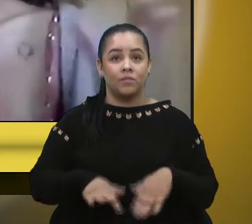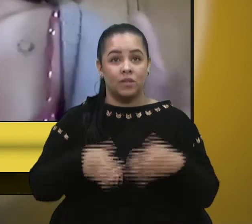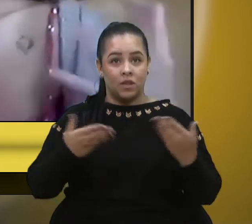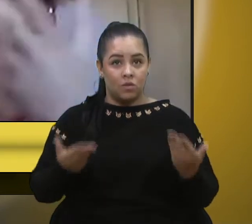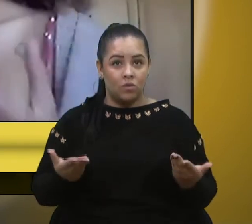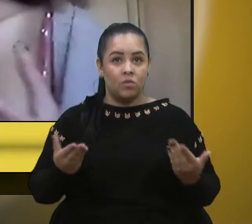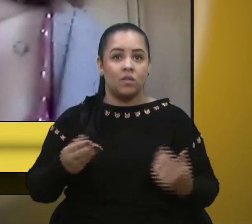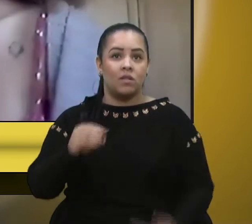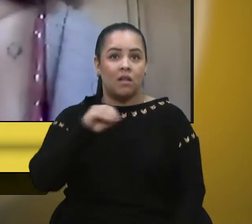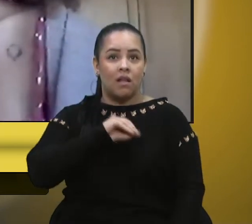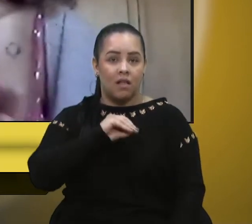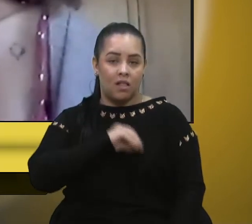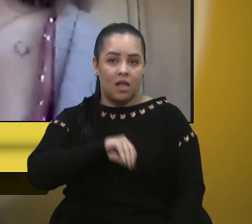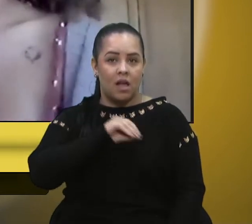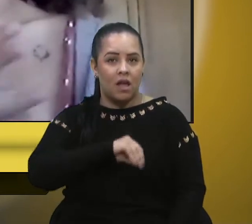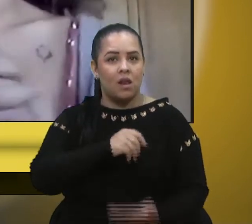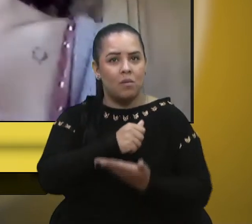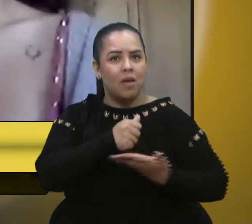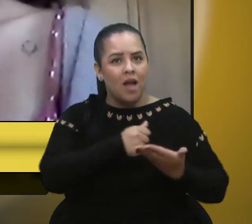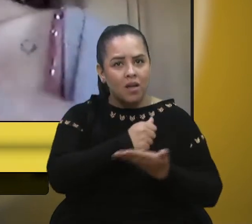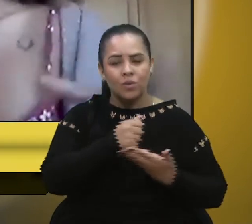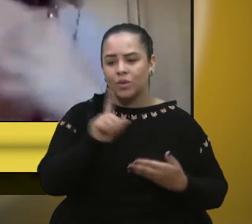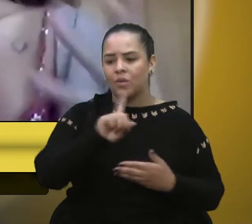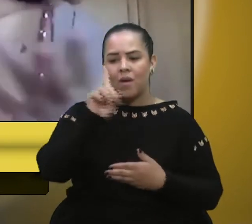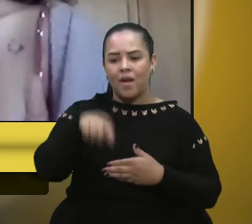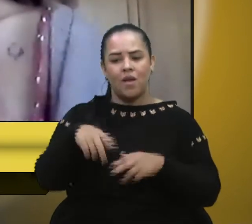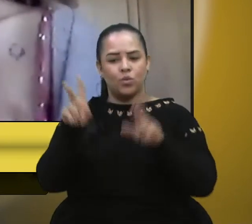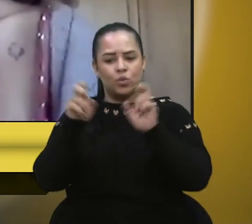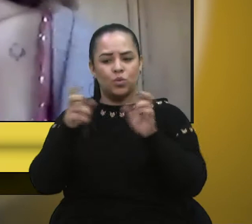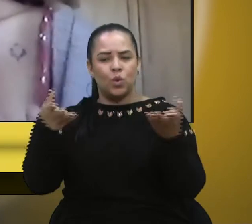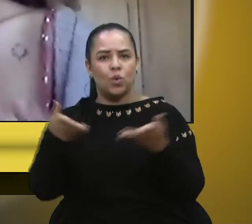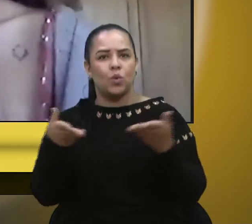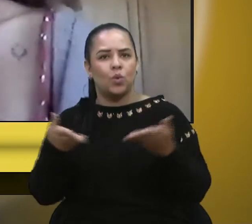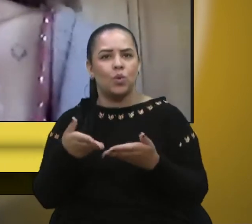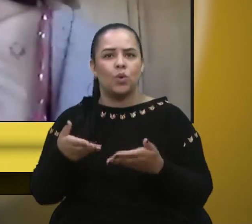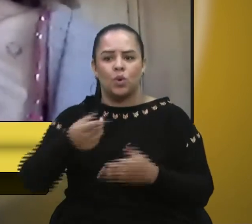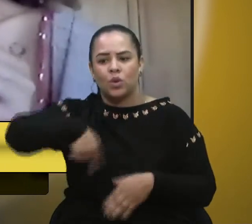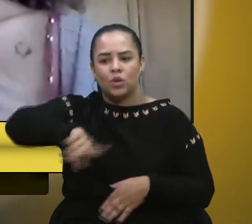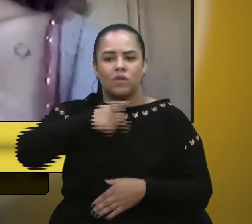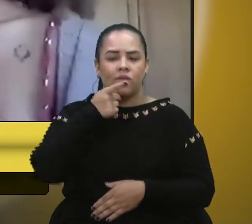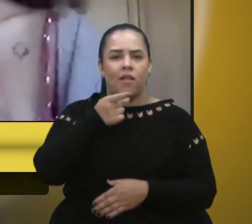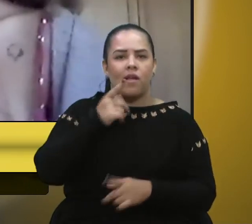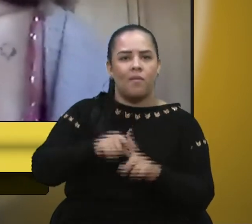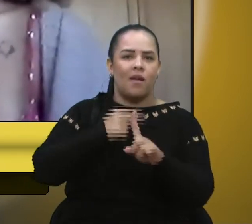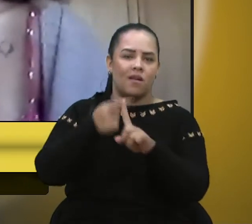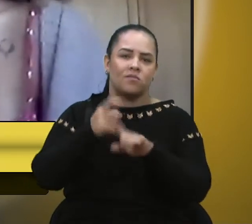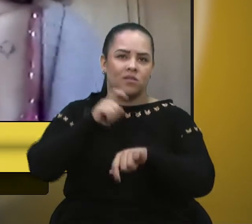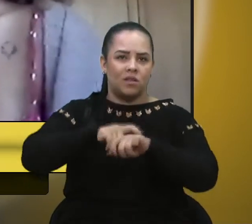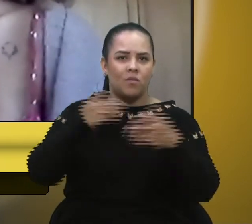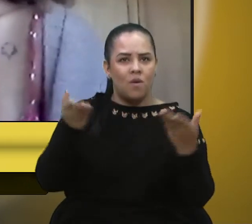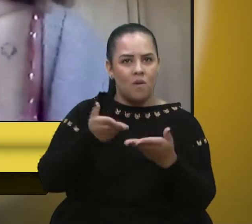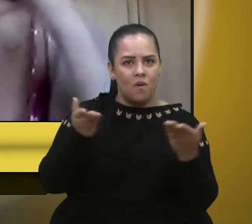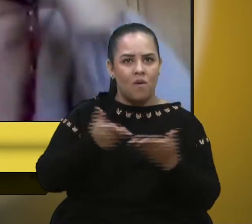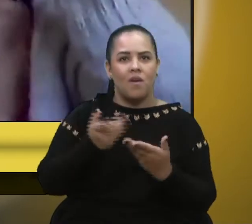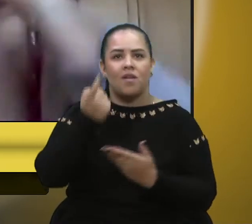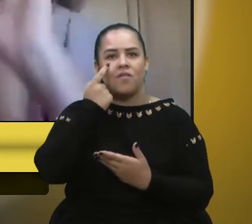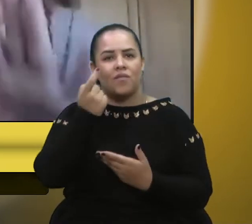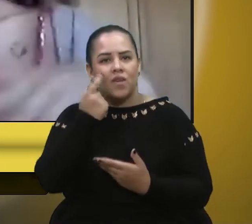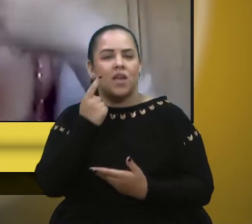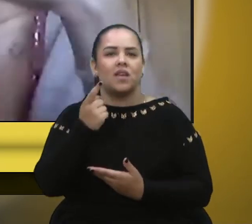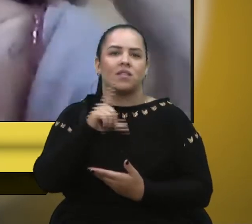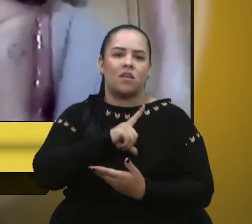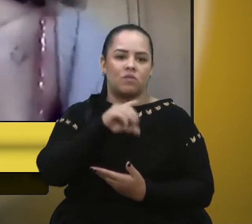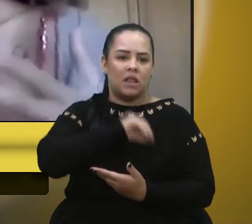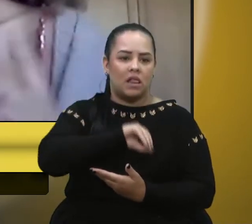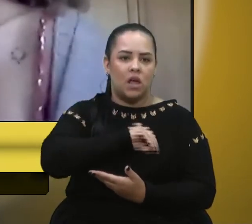básica, ela não é um assunto de agora. A gente fala muito mais disso nos momentos atuais, também tendo em vista a questão do auxílio emergencial,